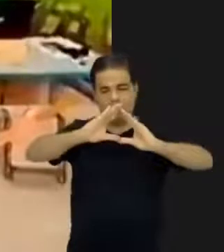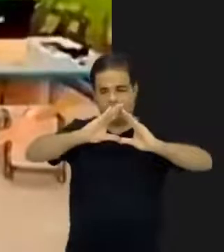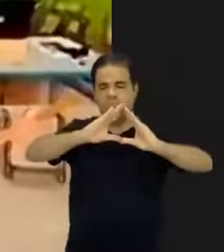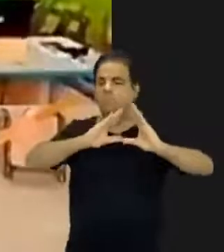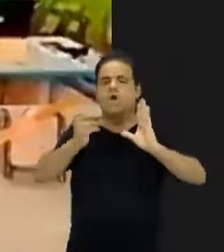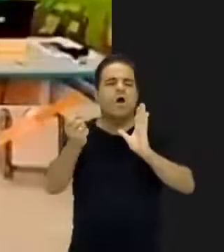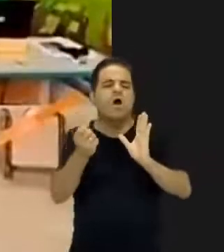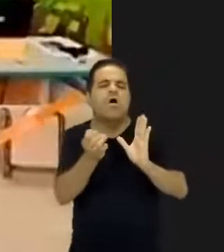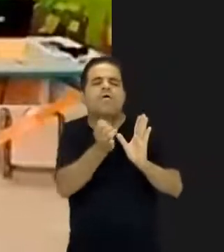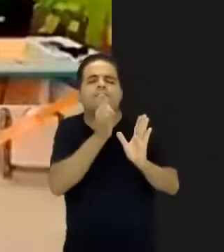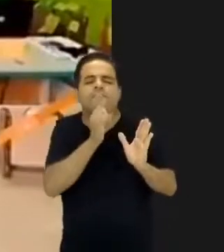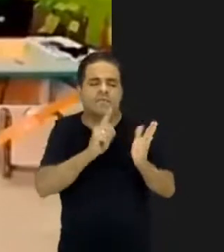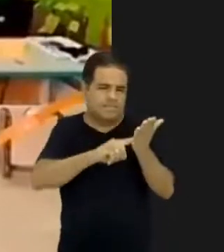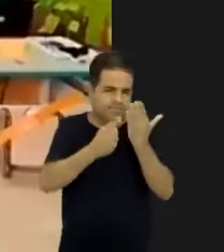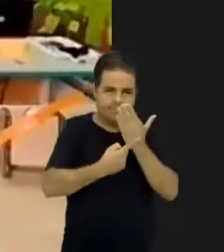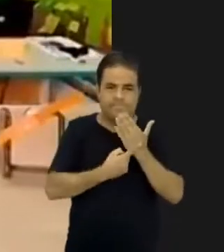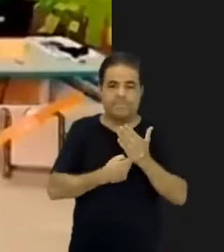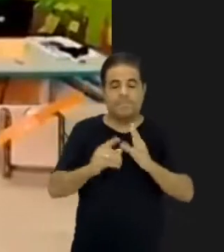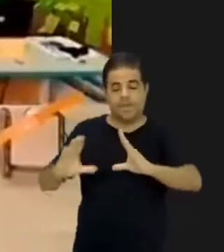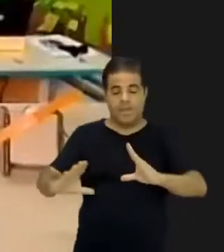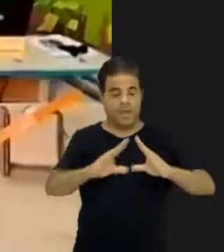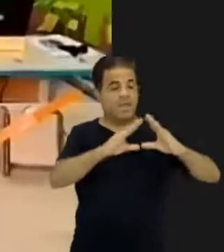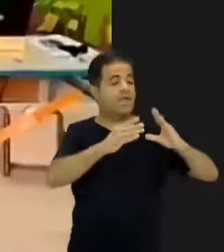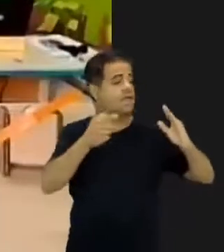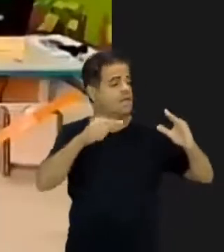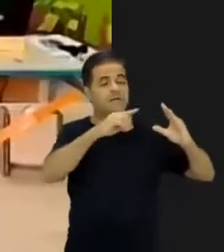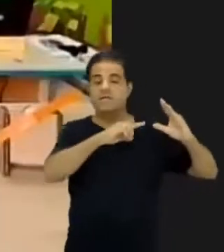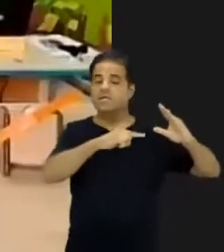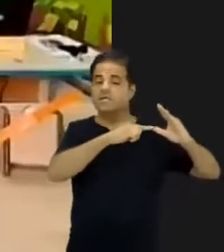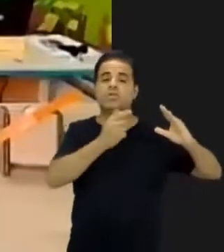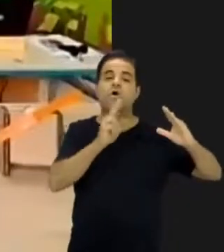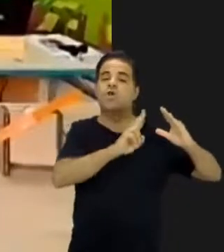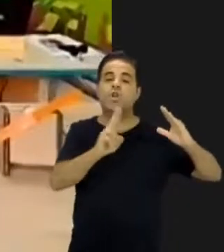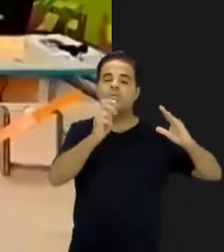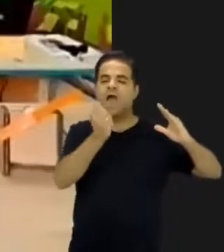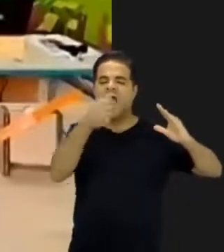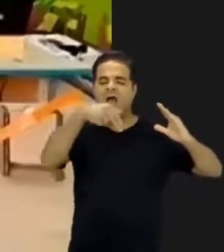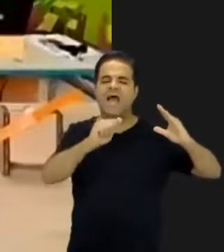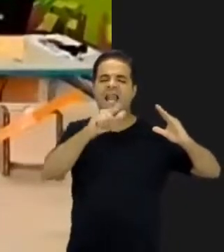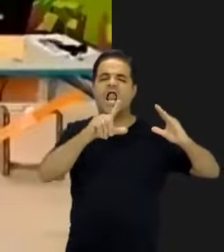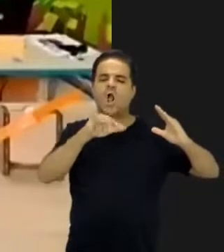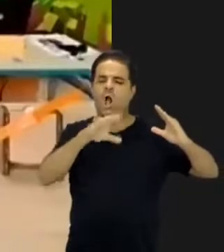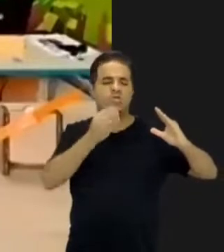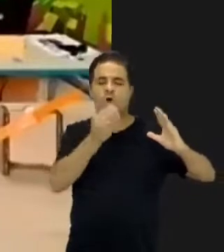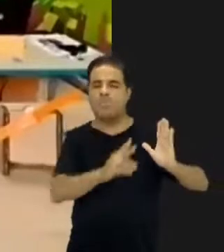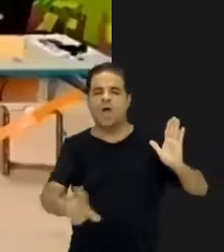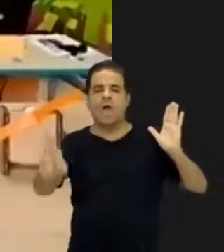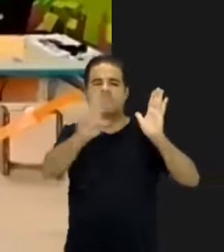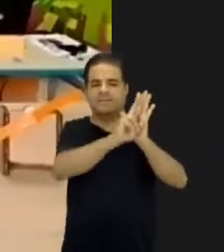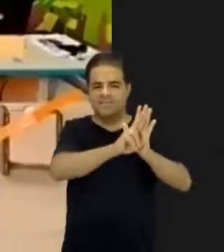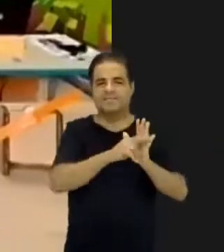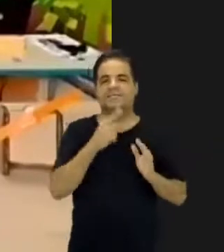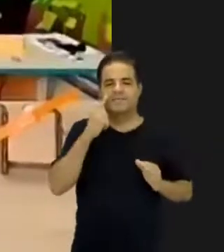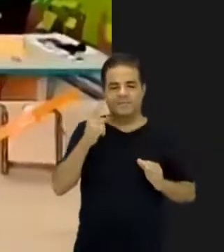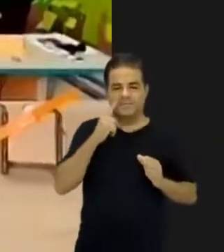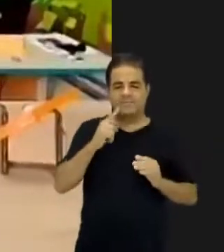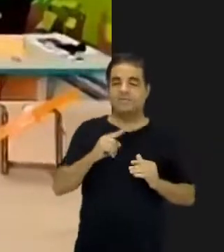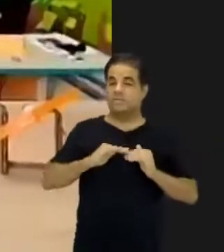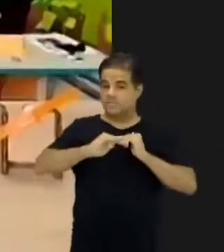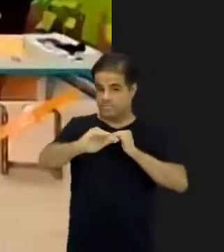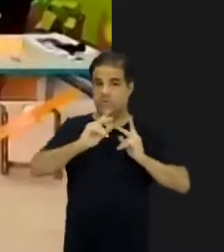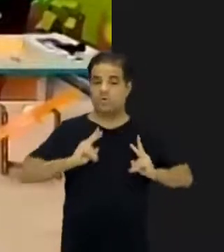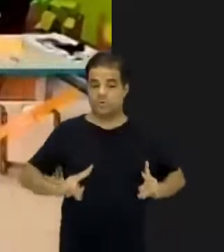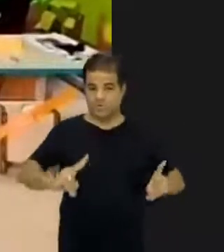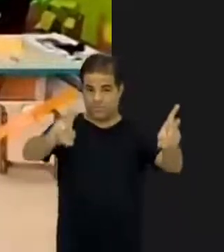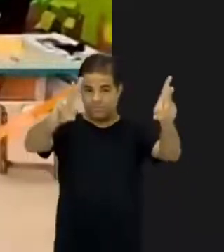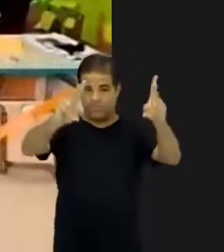simbolizar. Esse lado de cá, eu estou chamando de analógico. Como é que nós vamos representar? Vocês estão vendo que tem uma linha contínua, essa